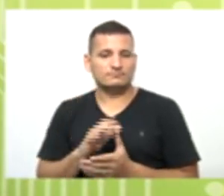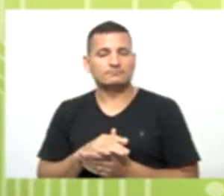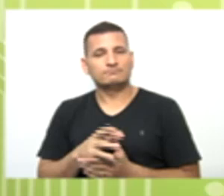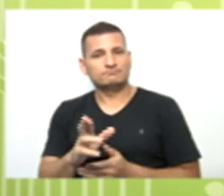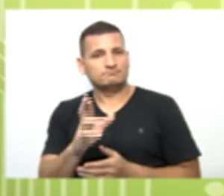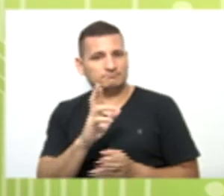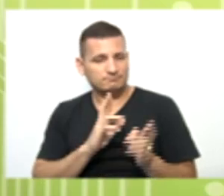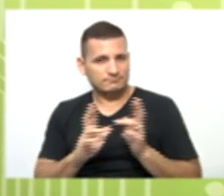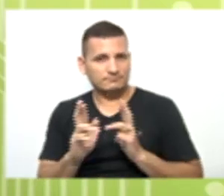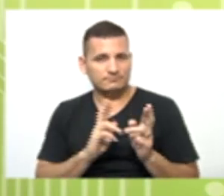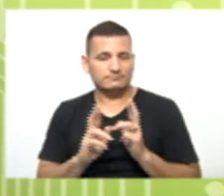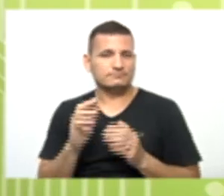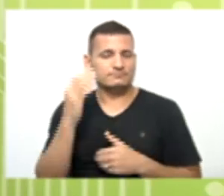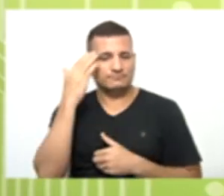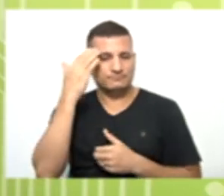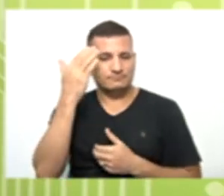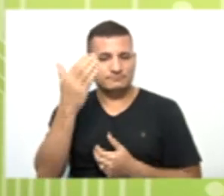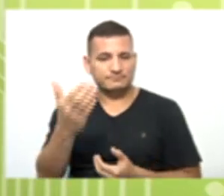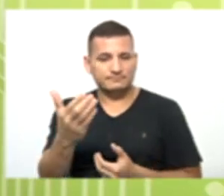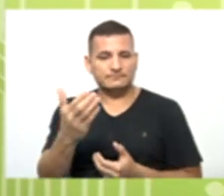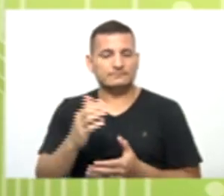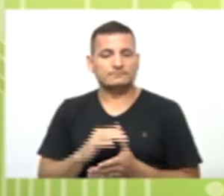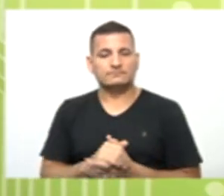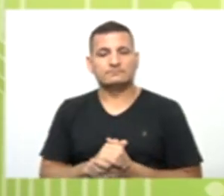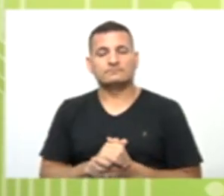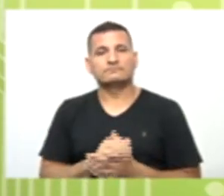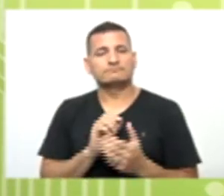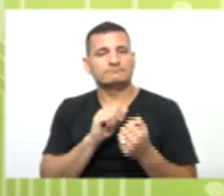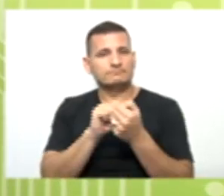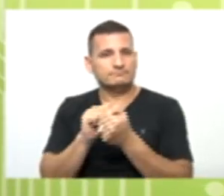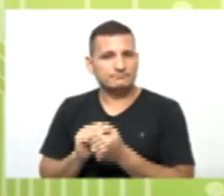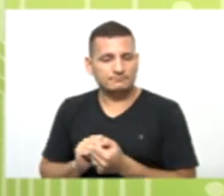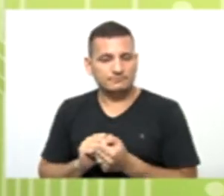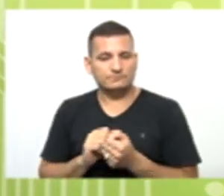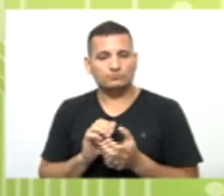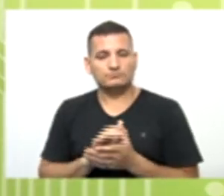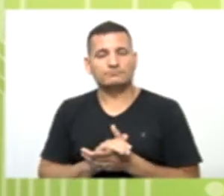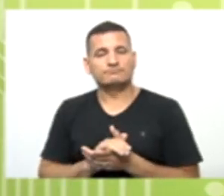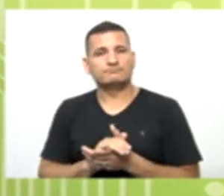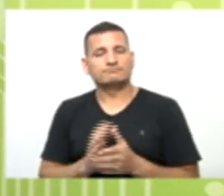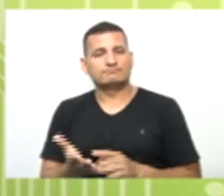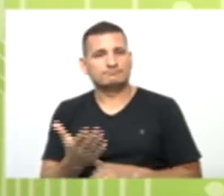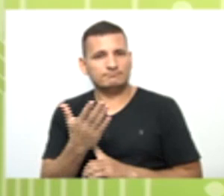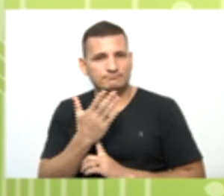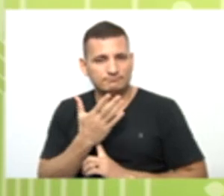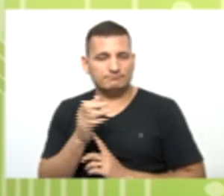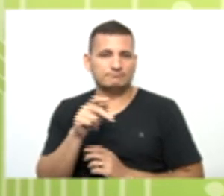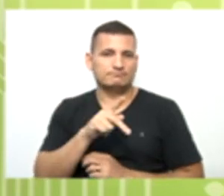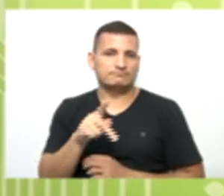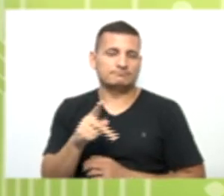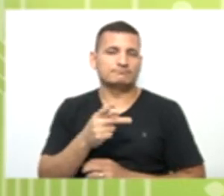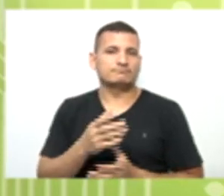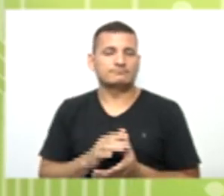retorno para a gente agradece muito pela companhia, pela cooperação